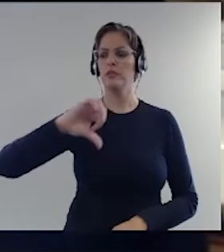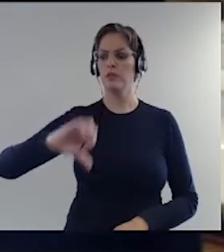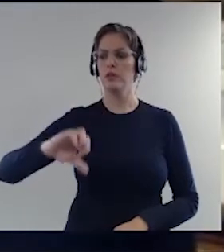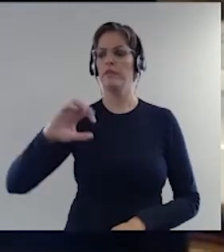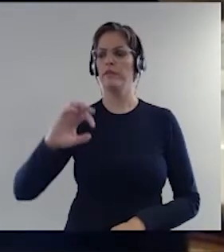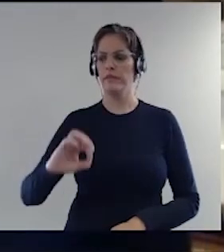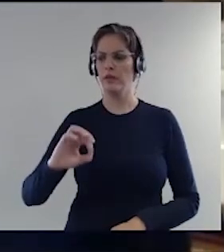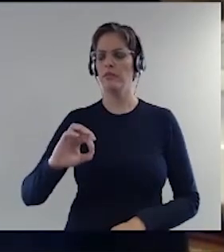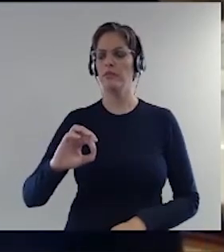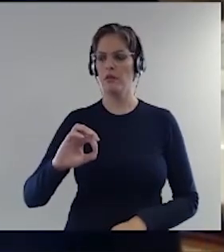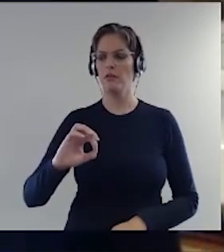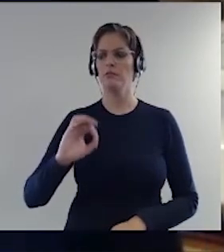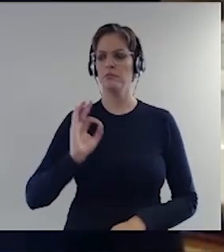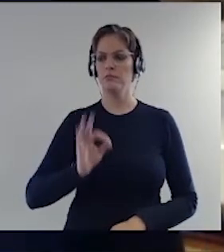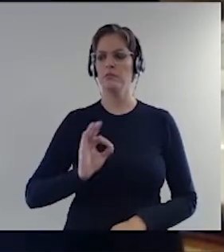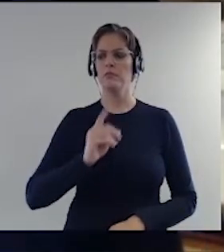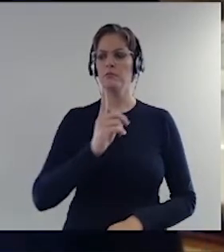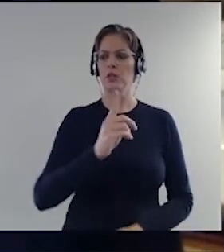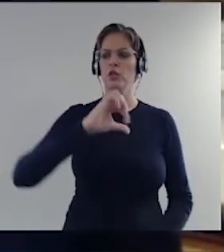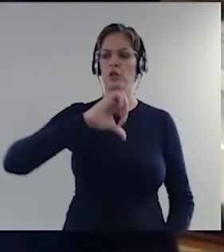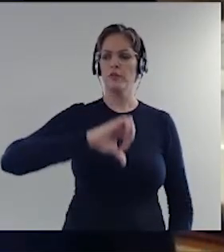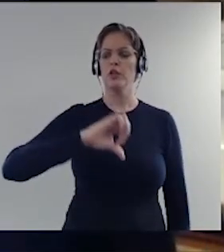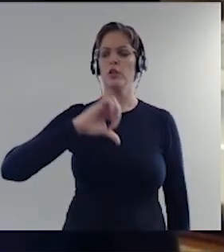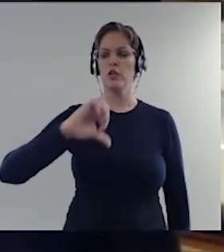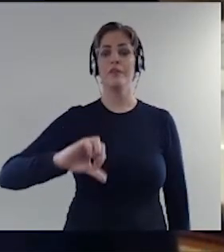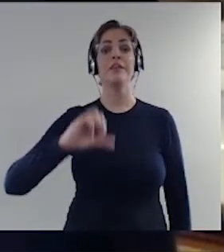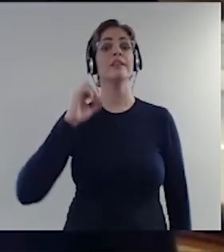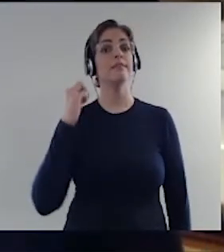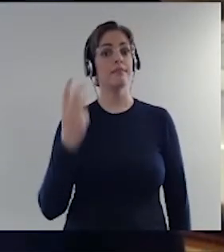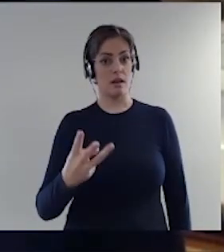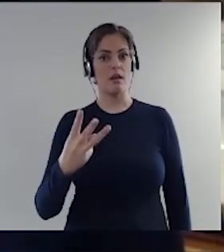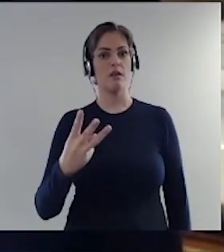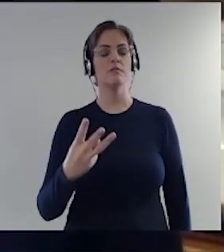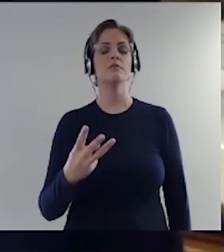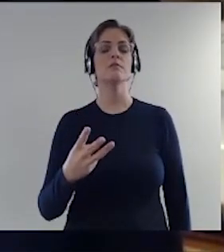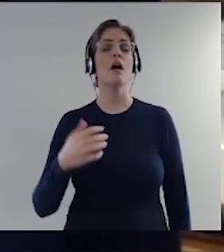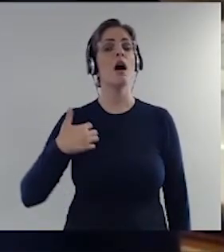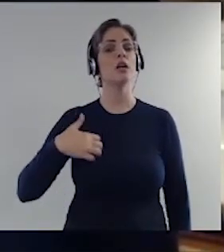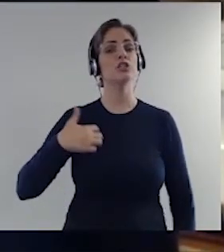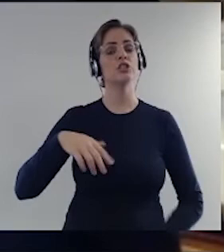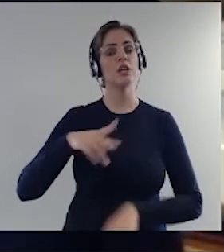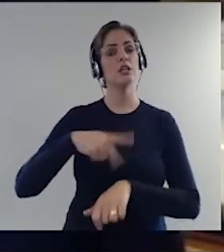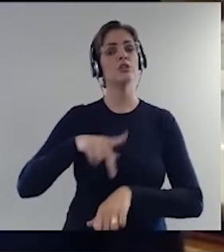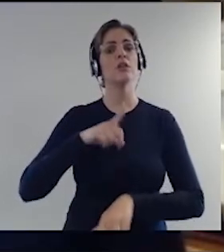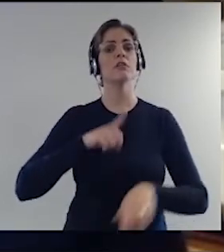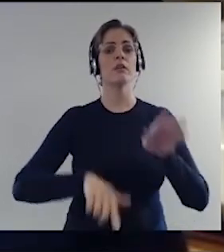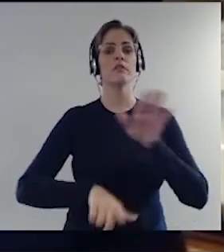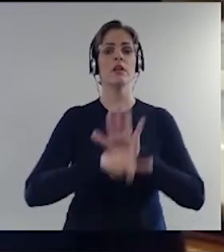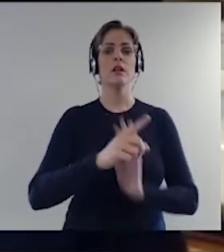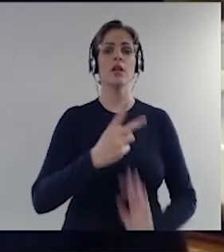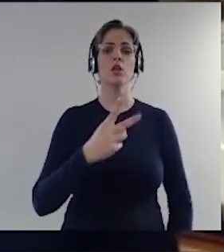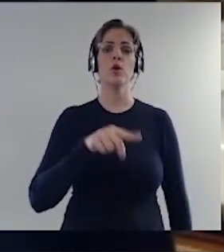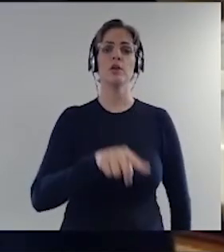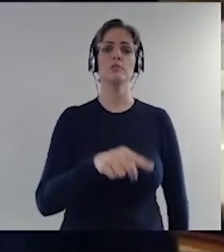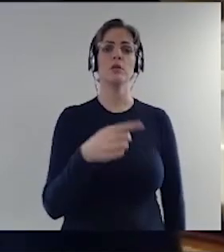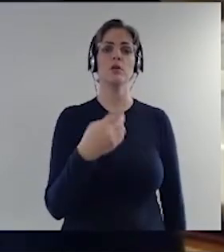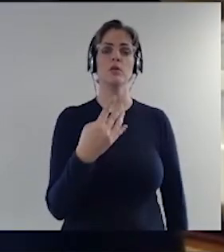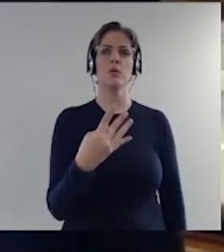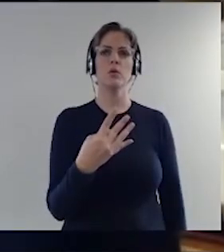1990, mais precisamente no ano de 1993, a Argentina tem uma lei, a Lei